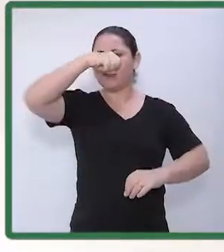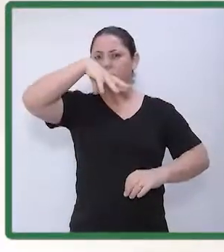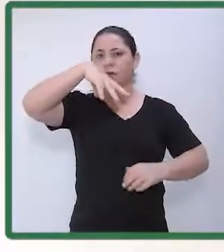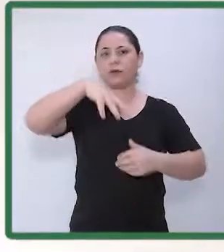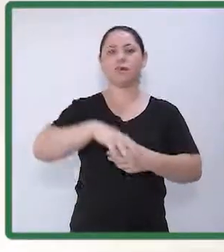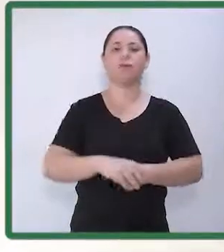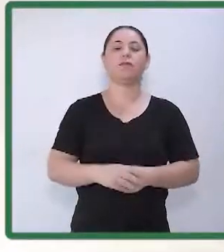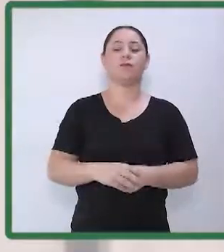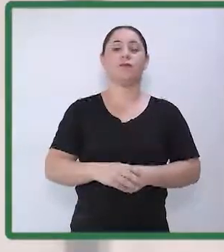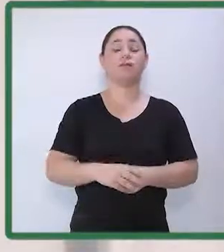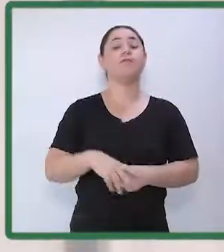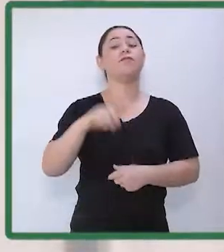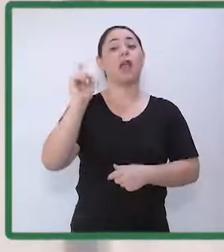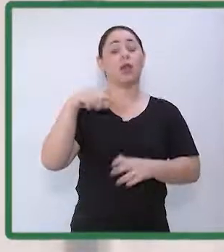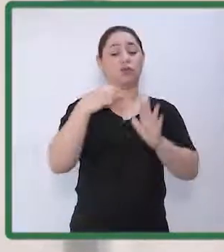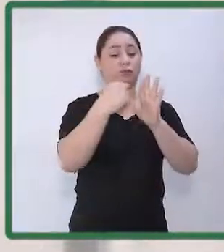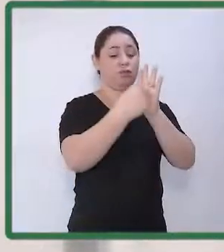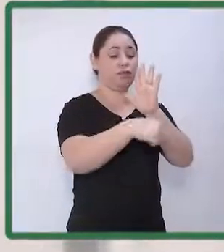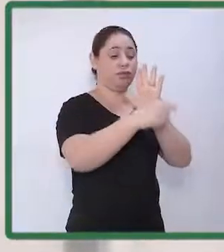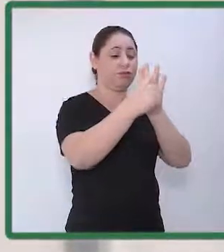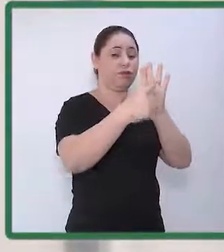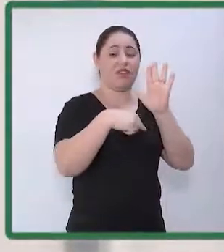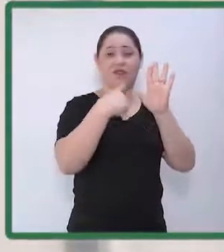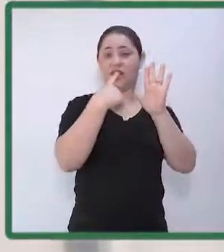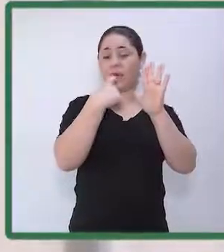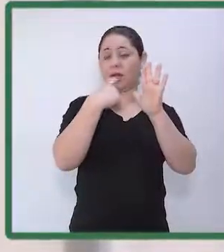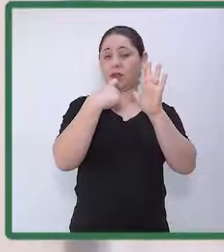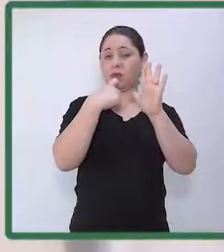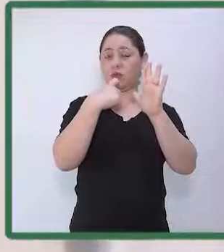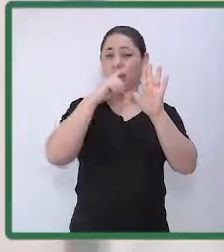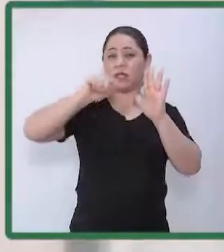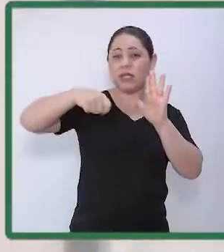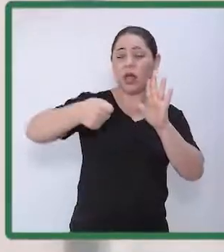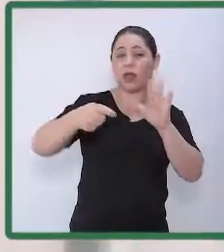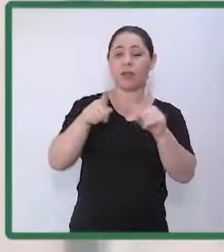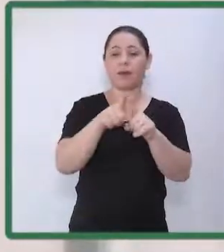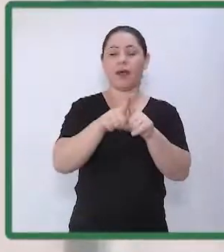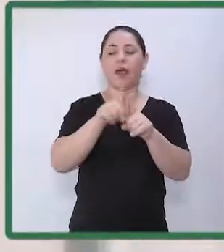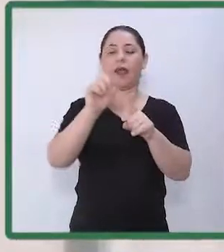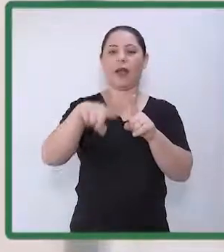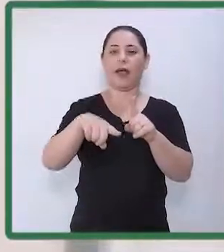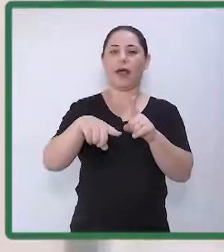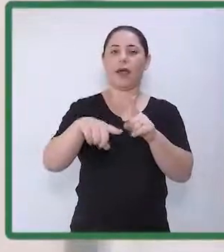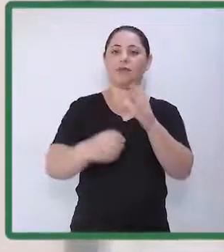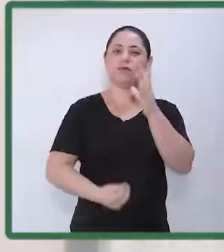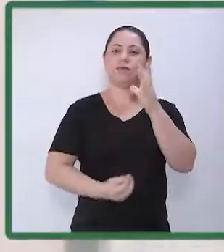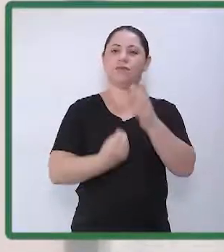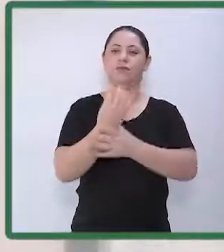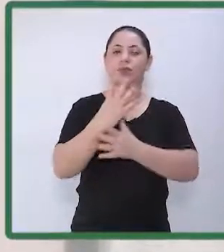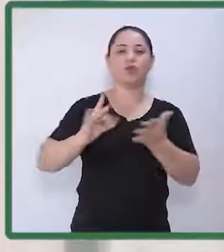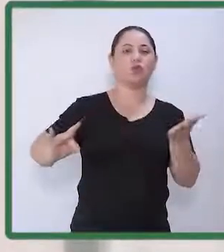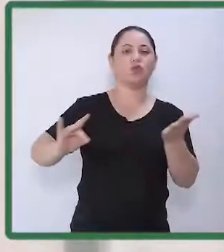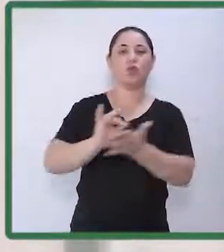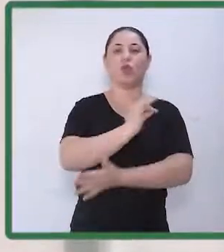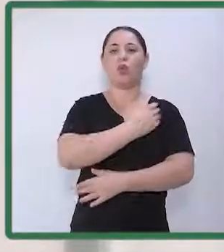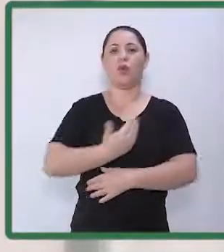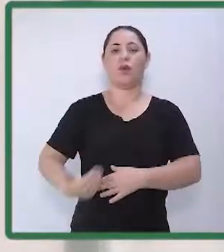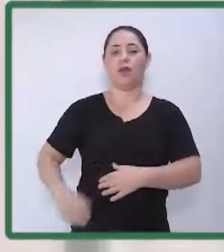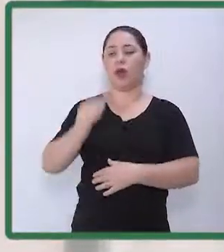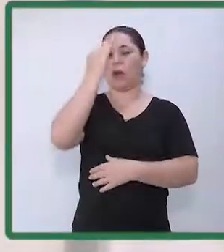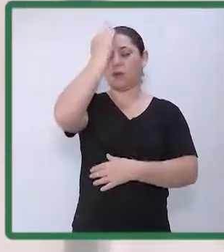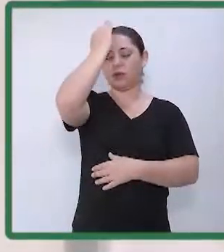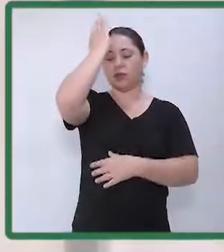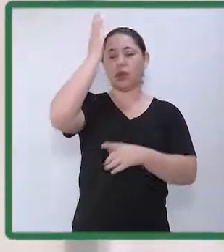de violência. Exatamente, o Sinal Vermelho, a campanha do Sinal Vermelho, inclusive foi instituída já e sancionada pelo